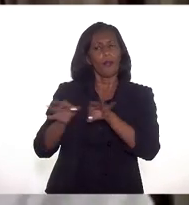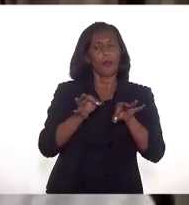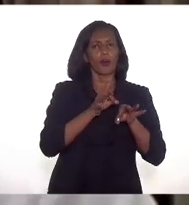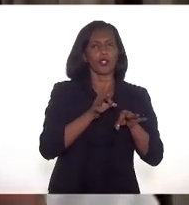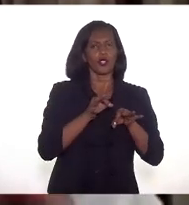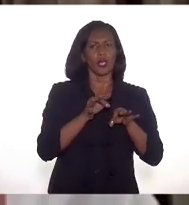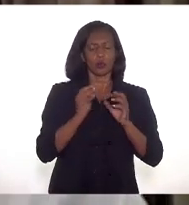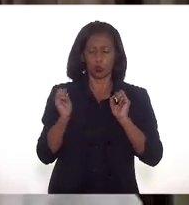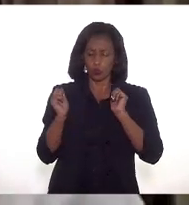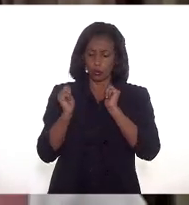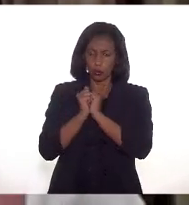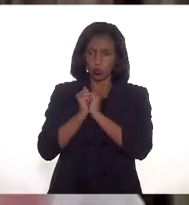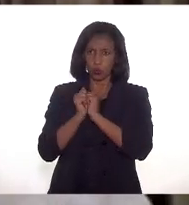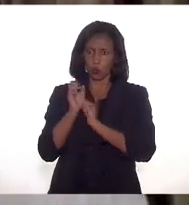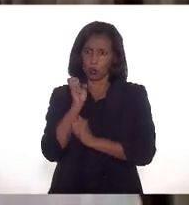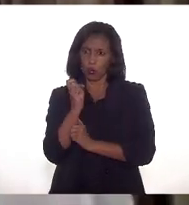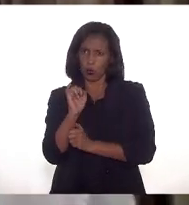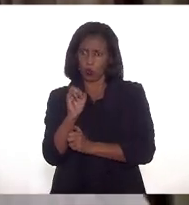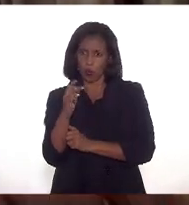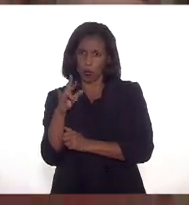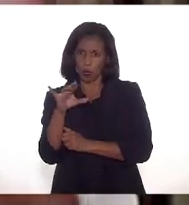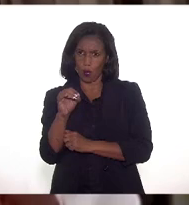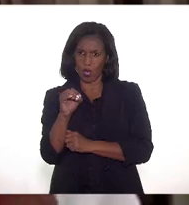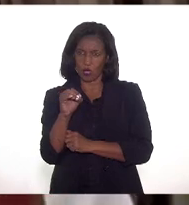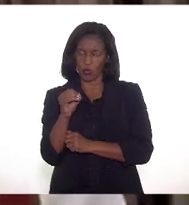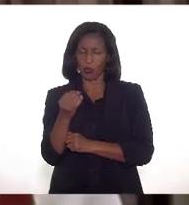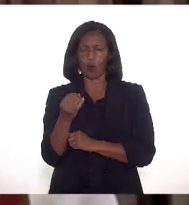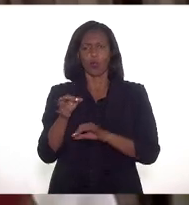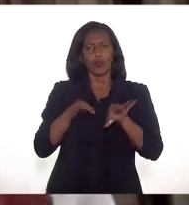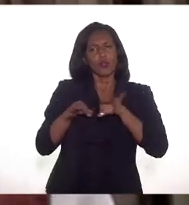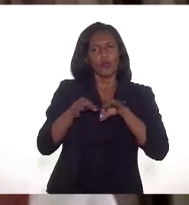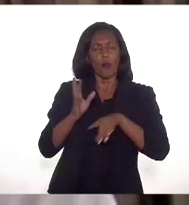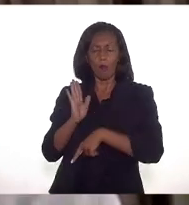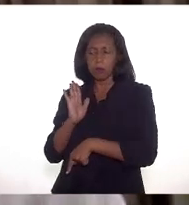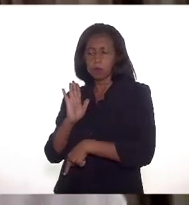destes eixos de forma a atender